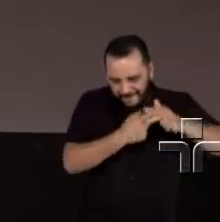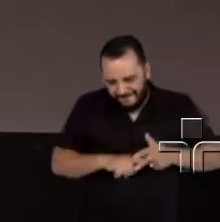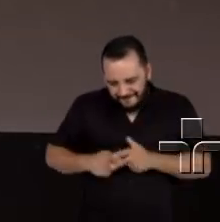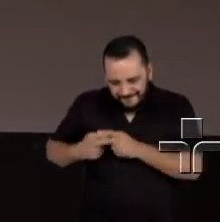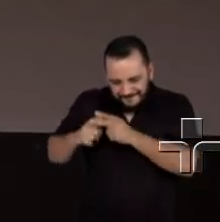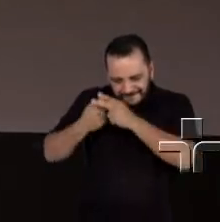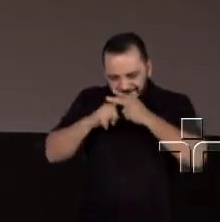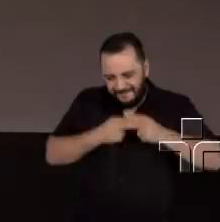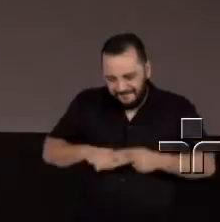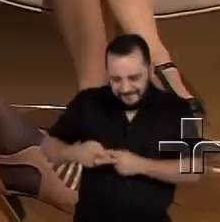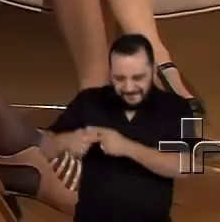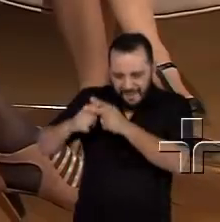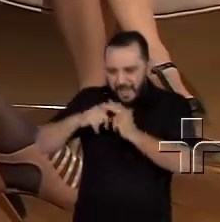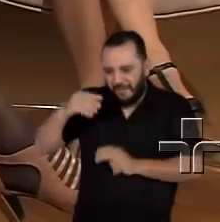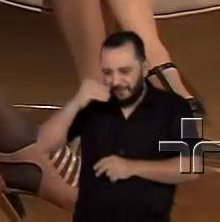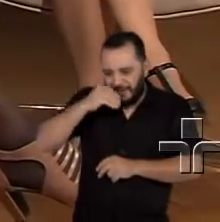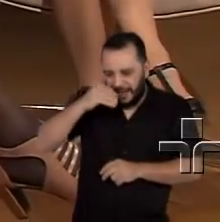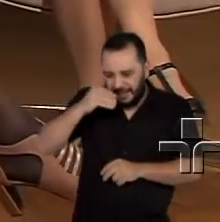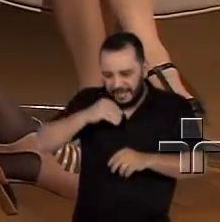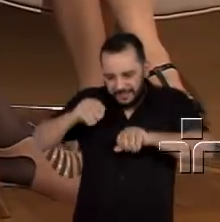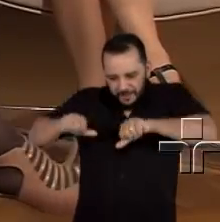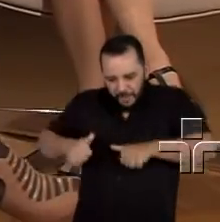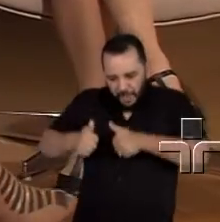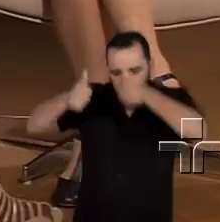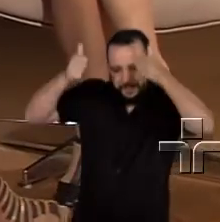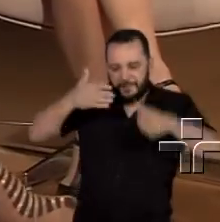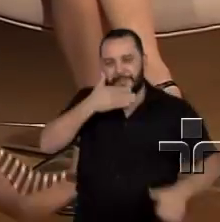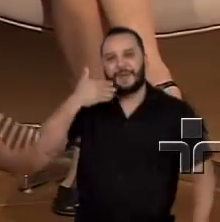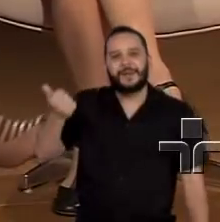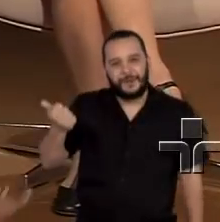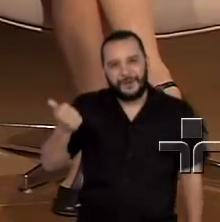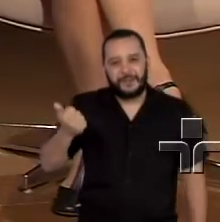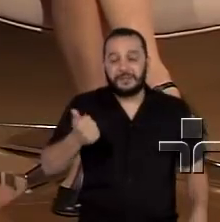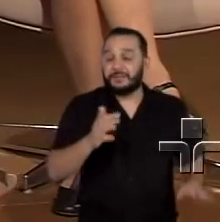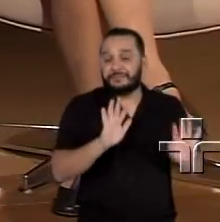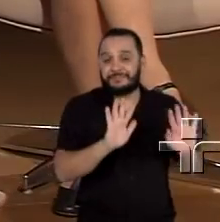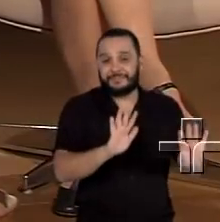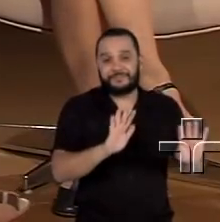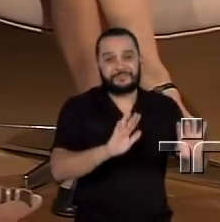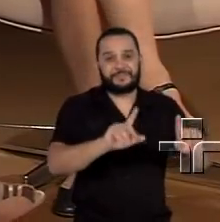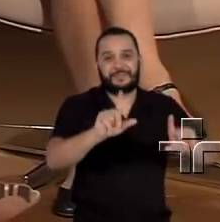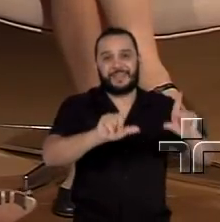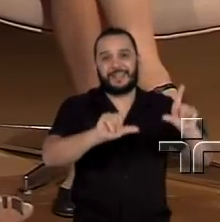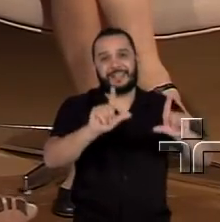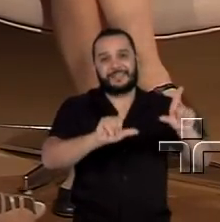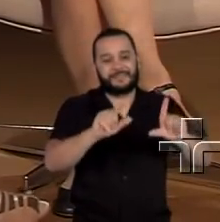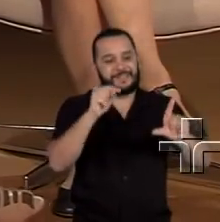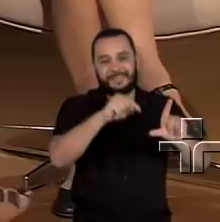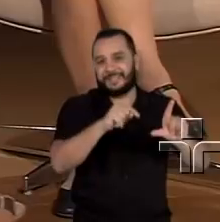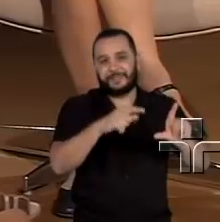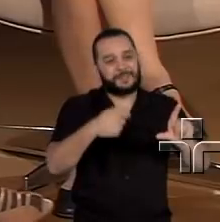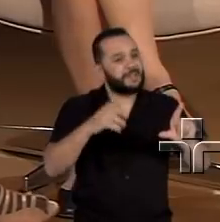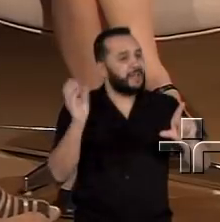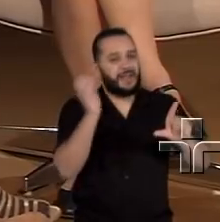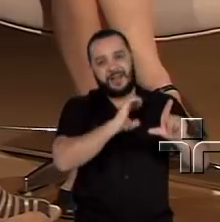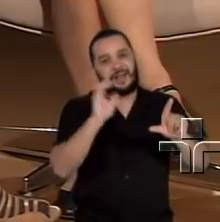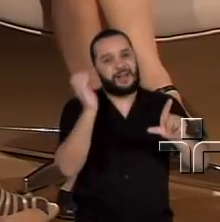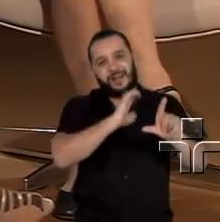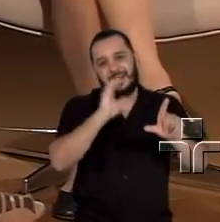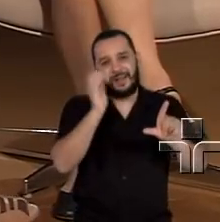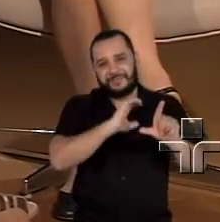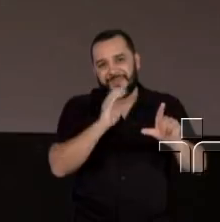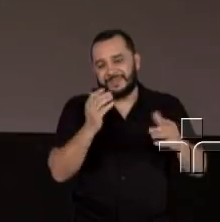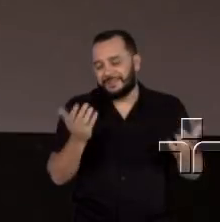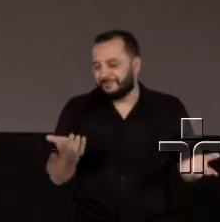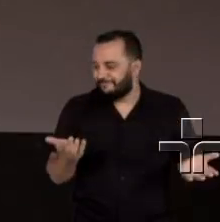maior fragilidade. Porque na televisão, pela premência, pela urgência de tudo que você tem que